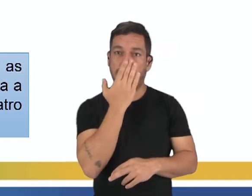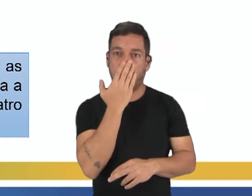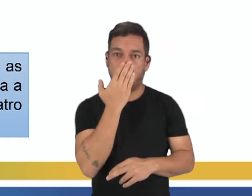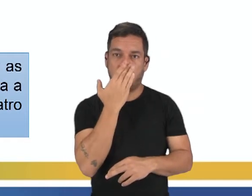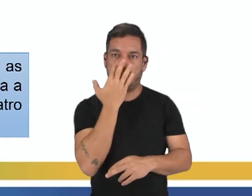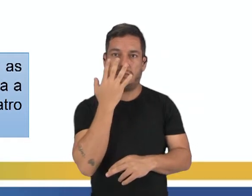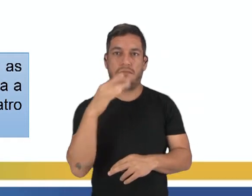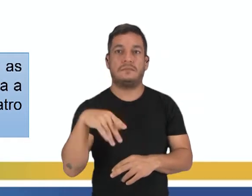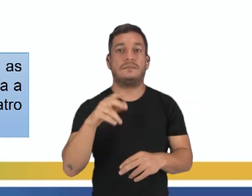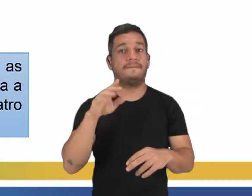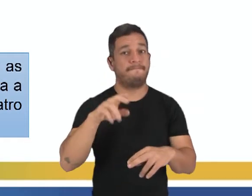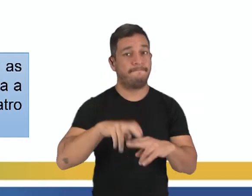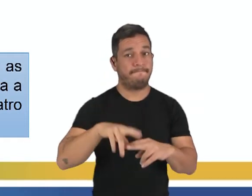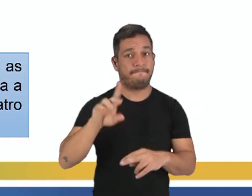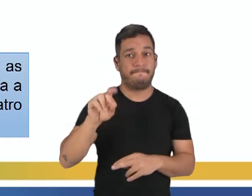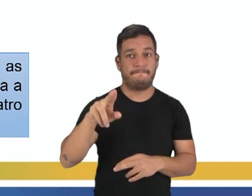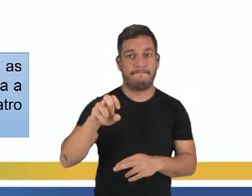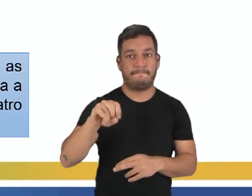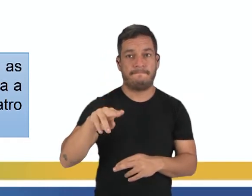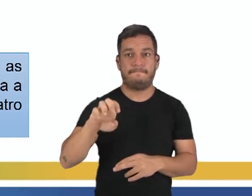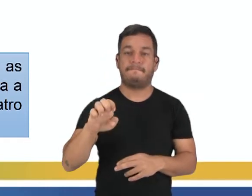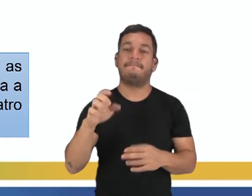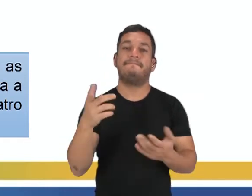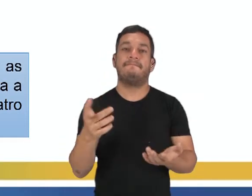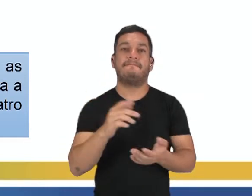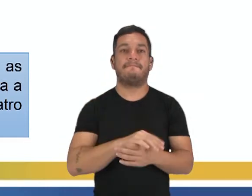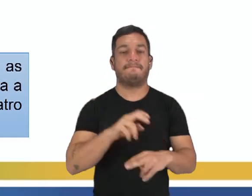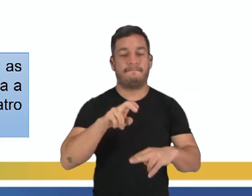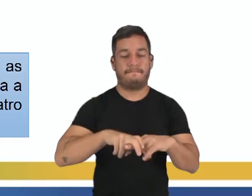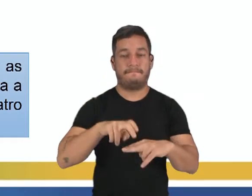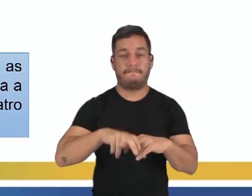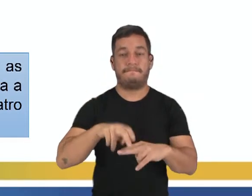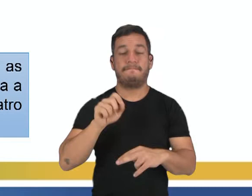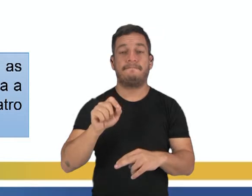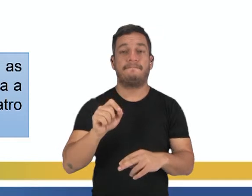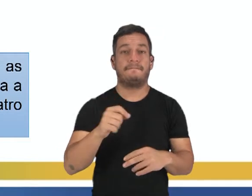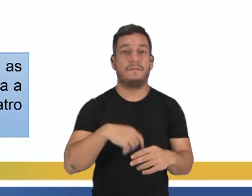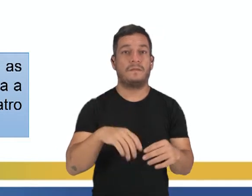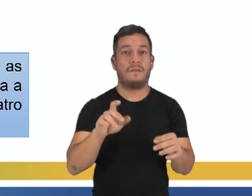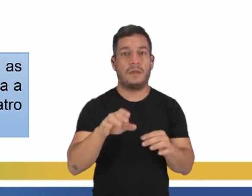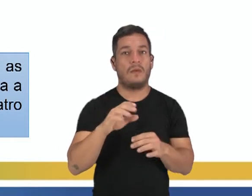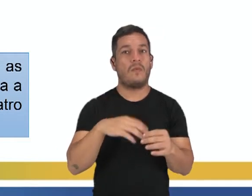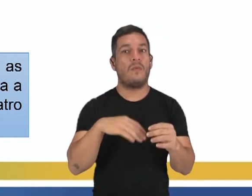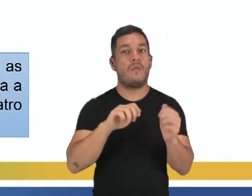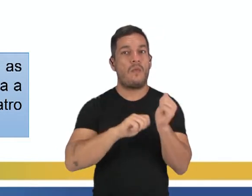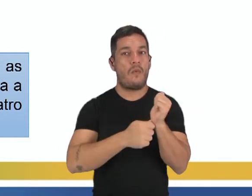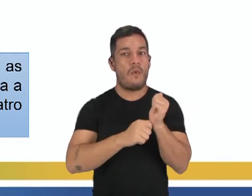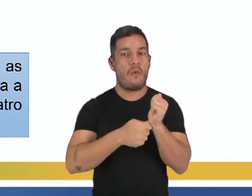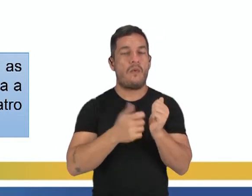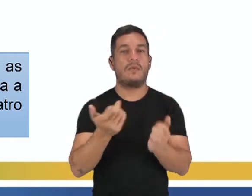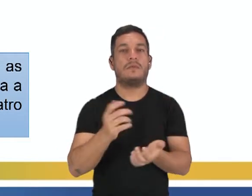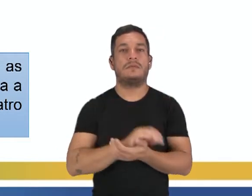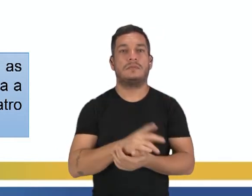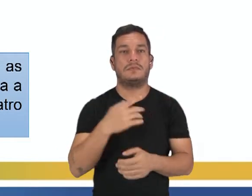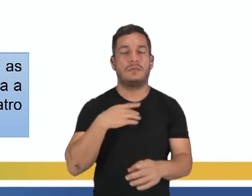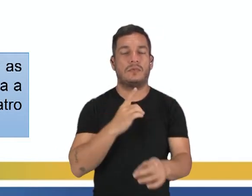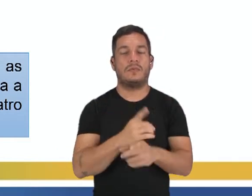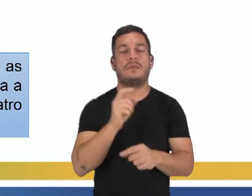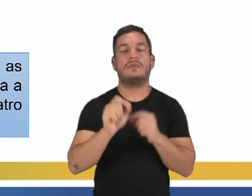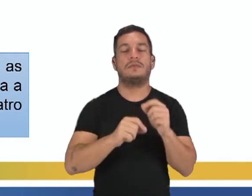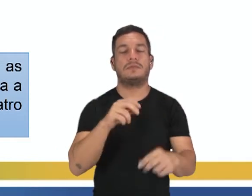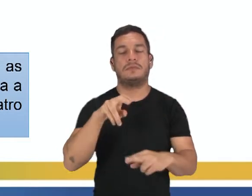cadeira de Denise. Então, essas cadeiras aí estão em um código. Para localizar a nossa cadeira, é